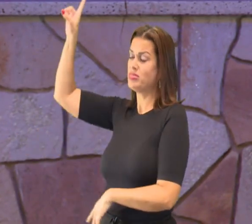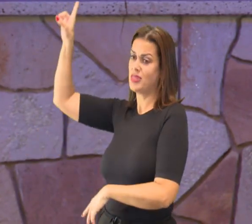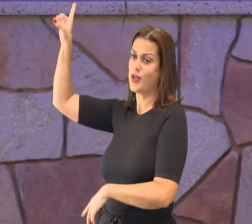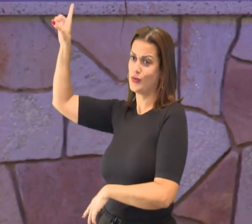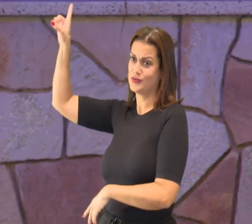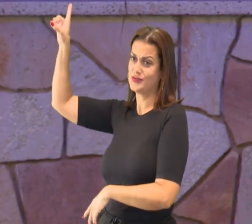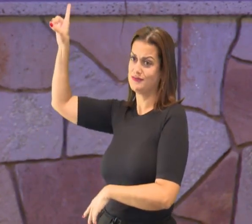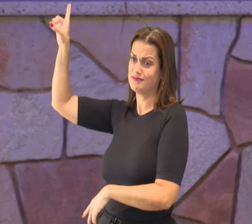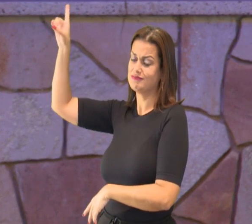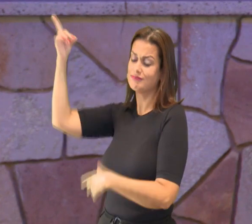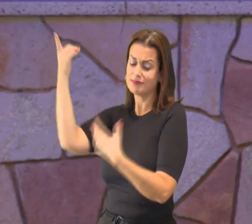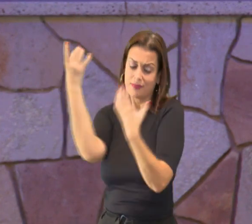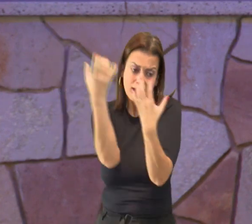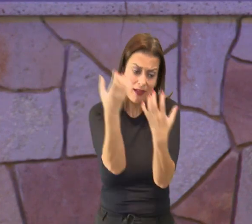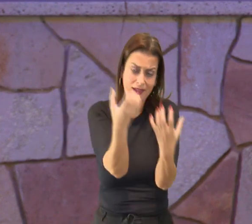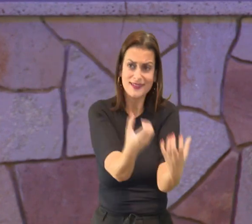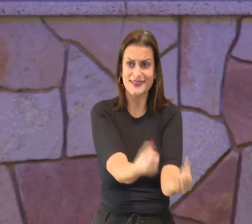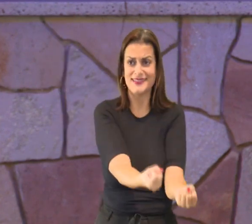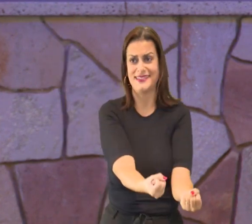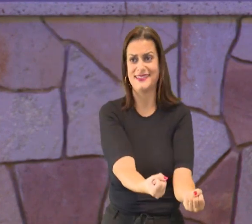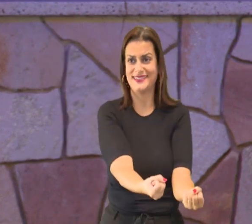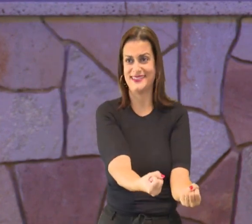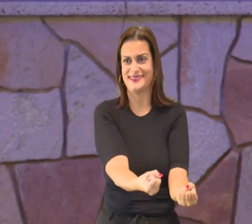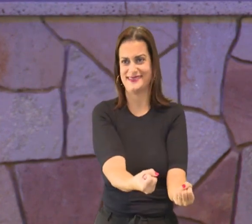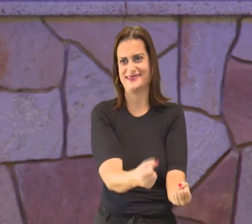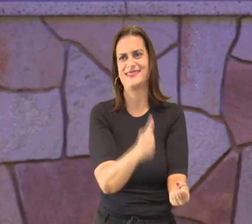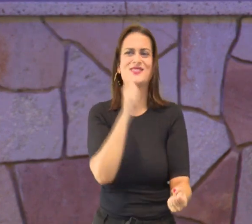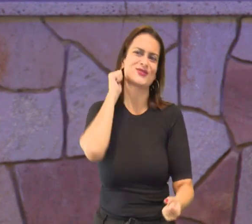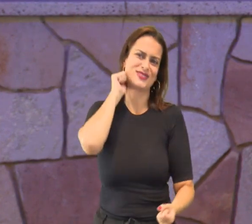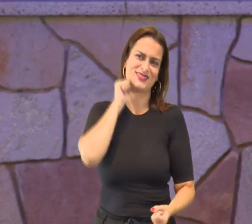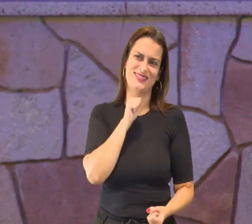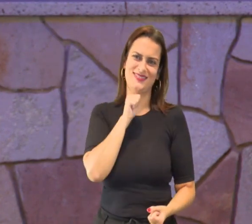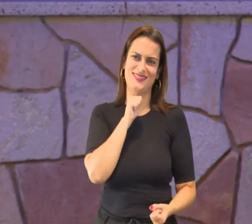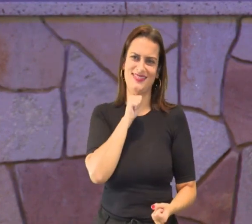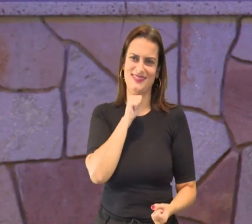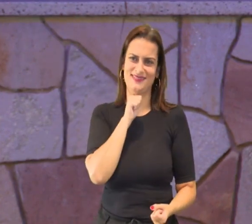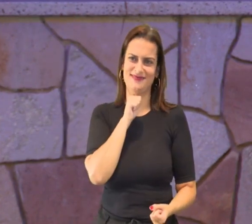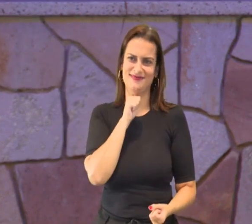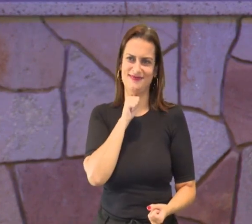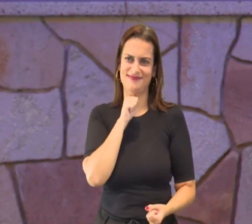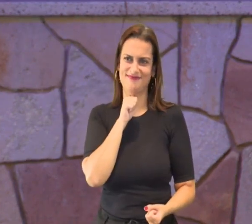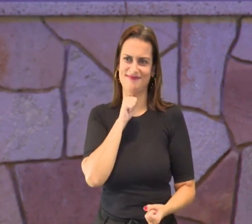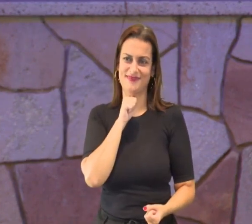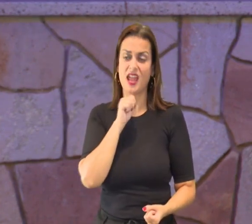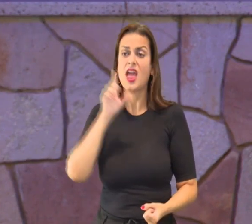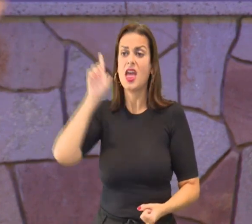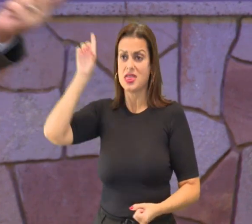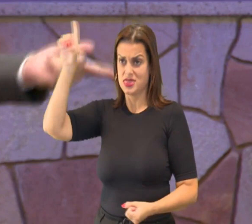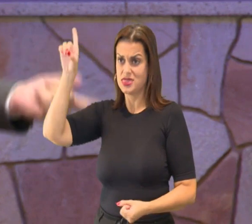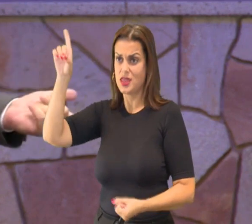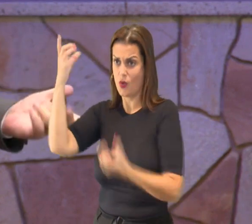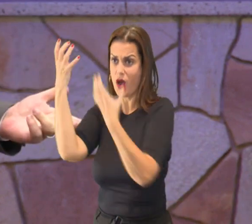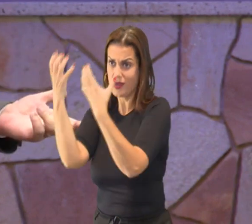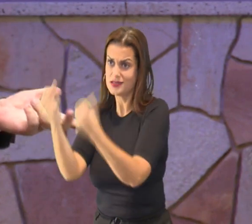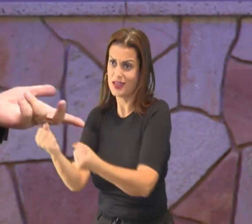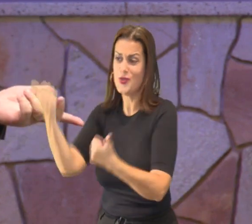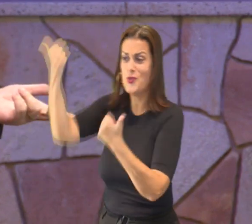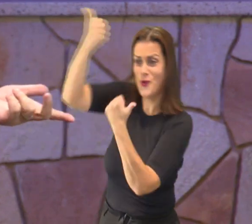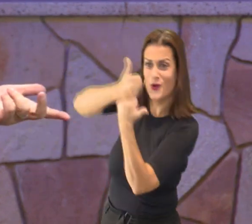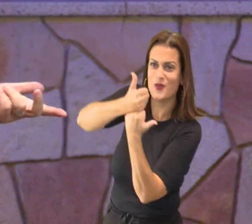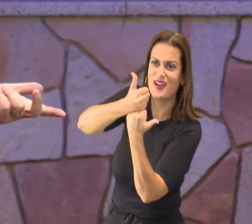oferece, neste sacrifício, a orientação do animal morrer no lugar do